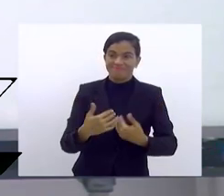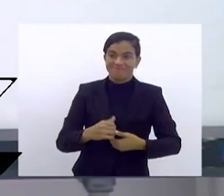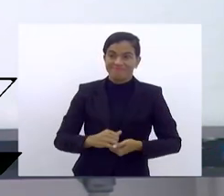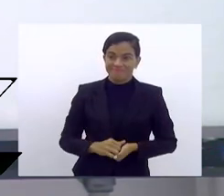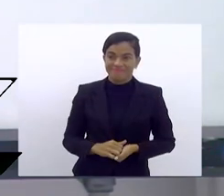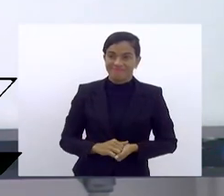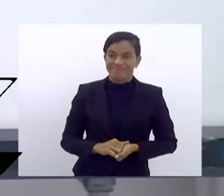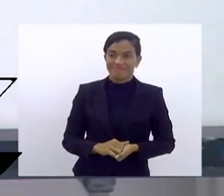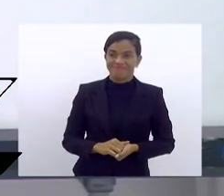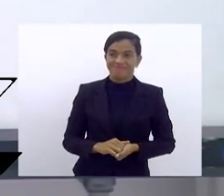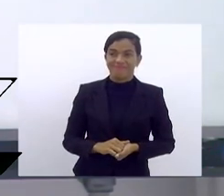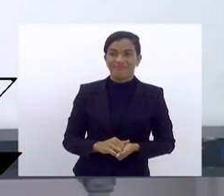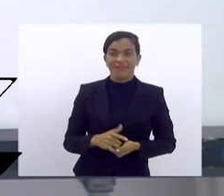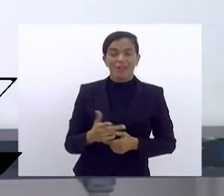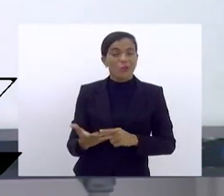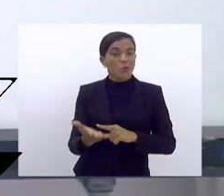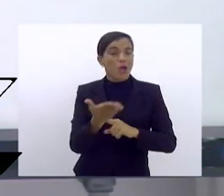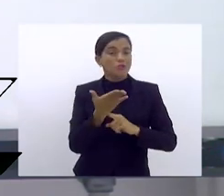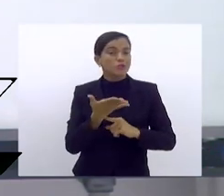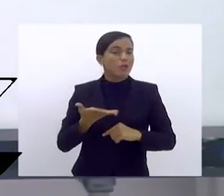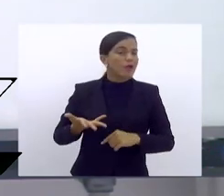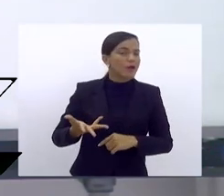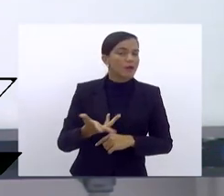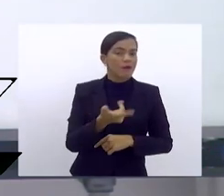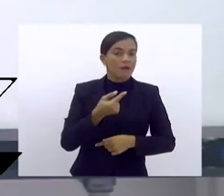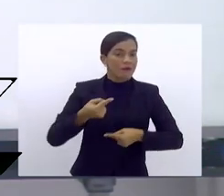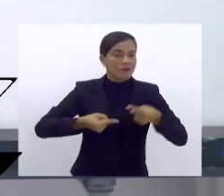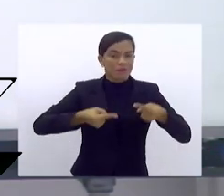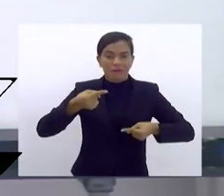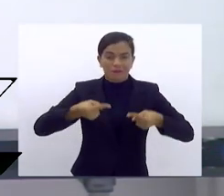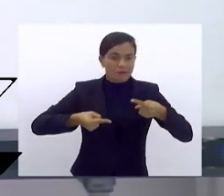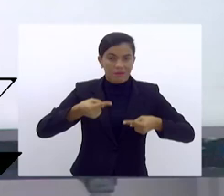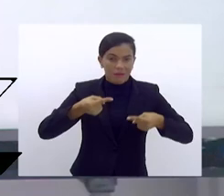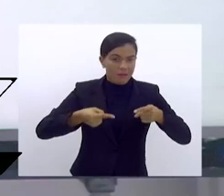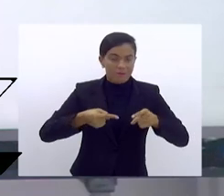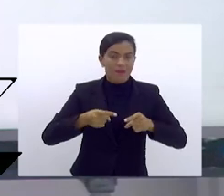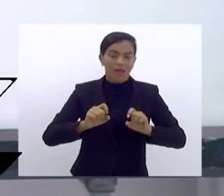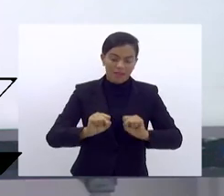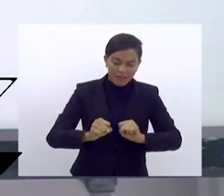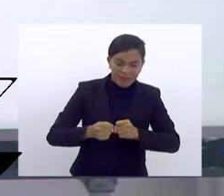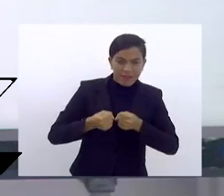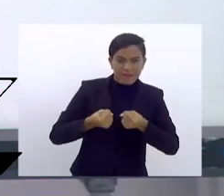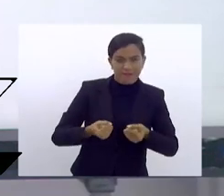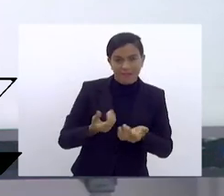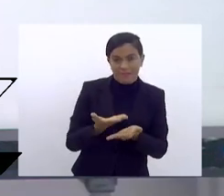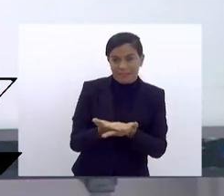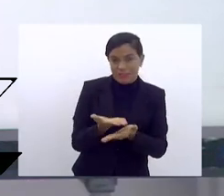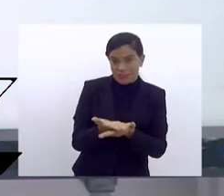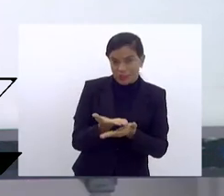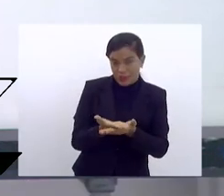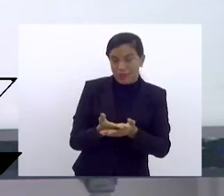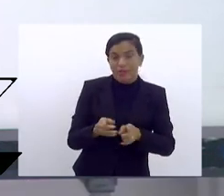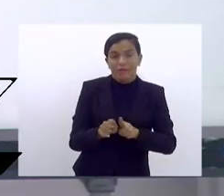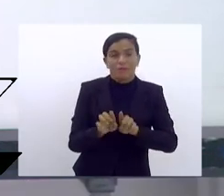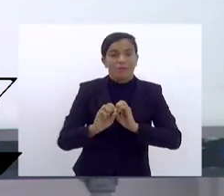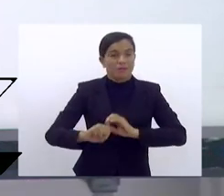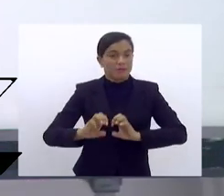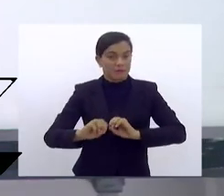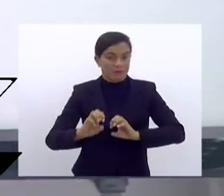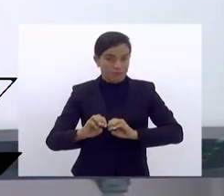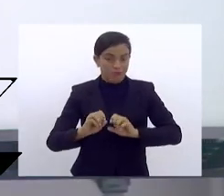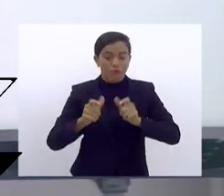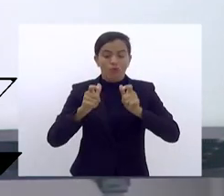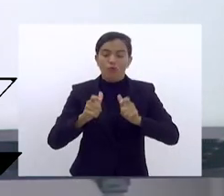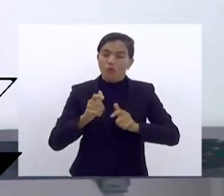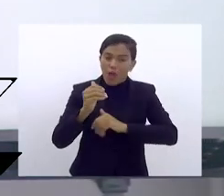diretamente nos ajudam a qualificar e debater o tema da defesa da escola e da educação como um lugar de